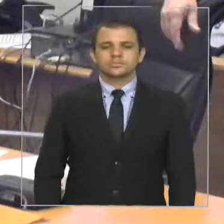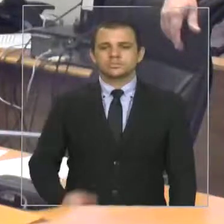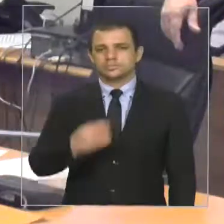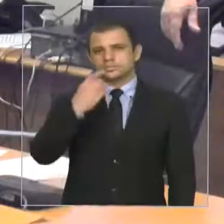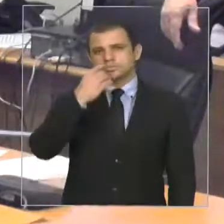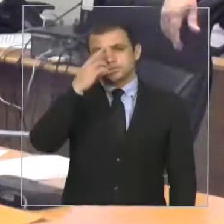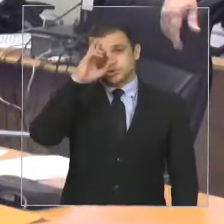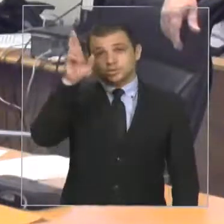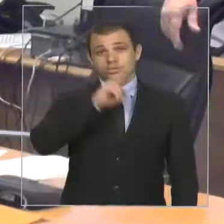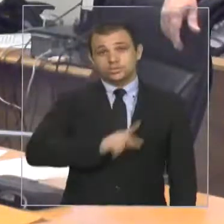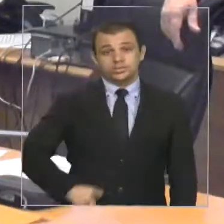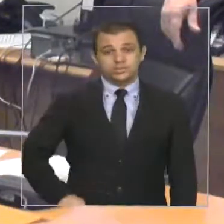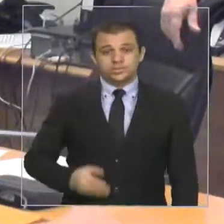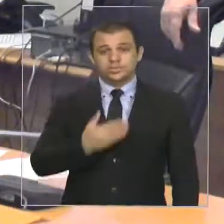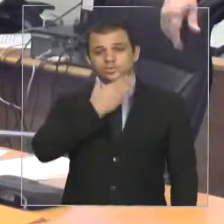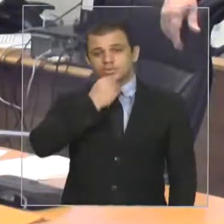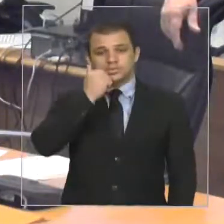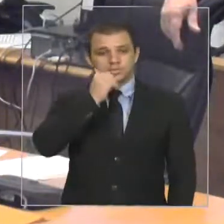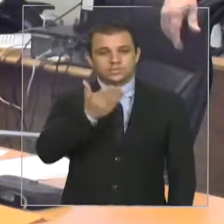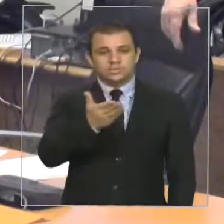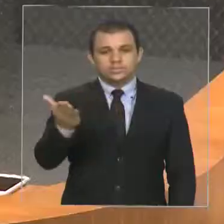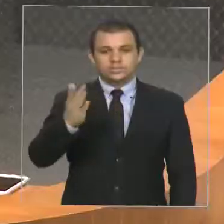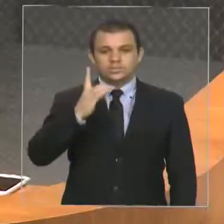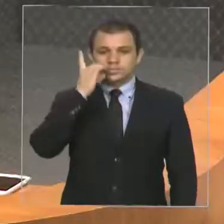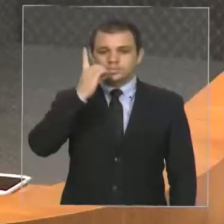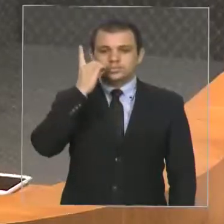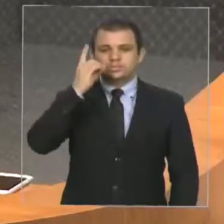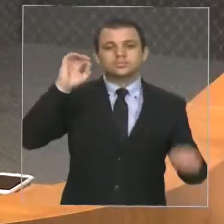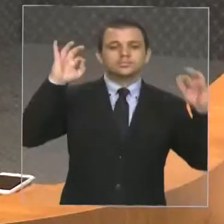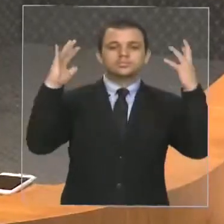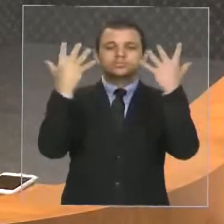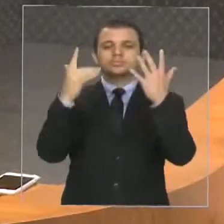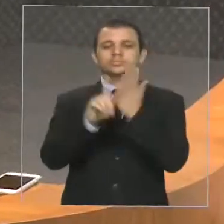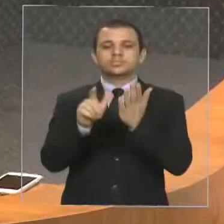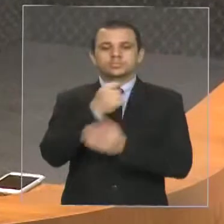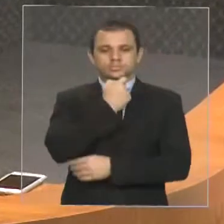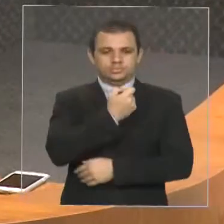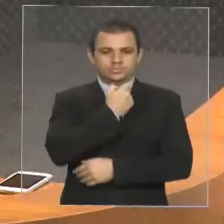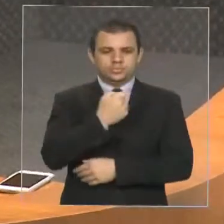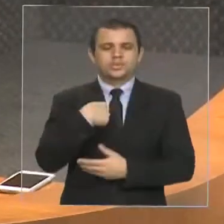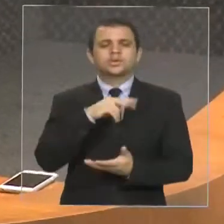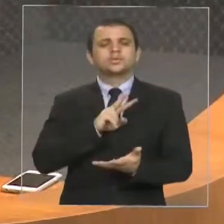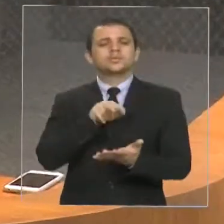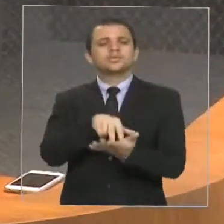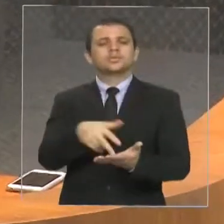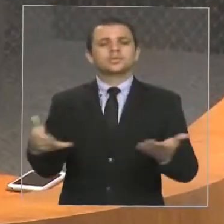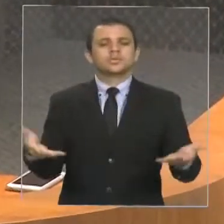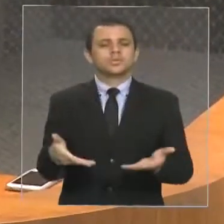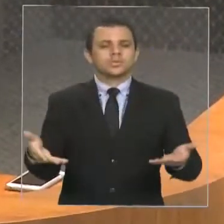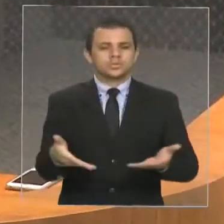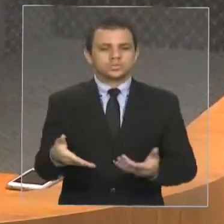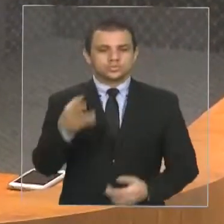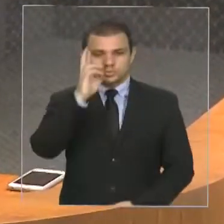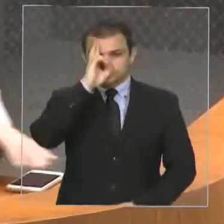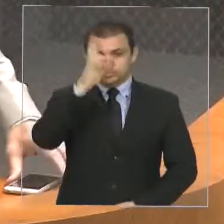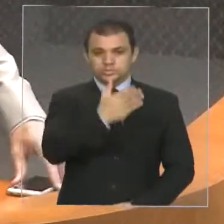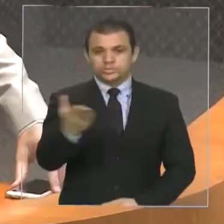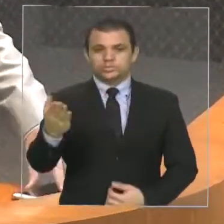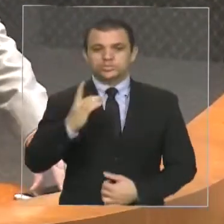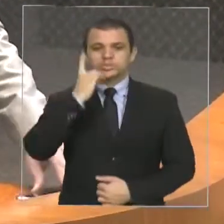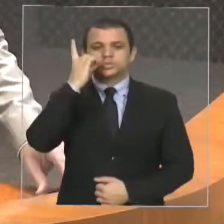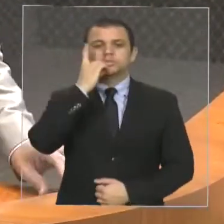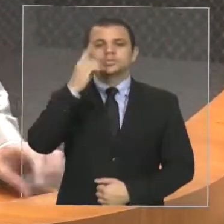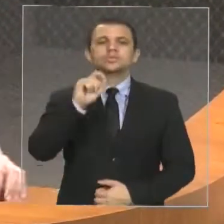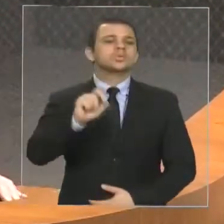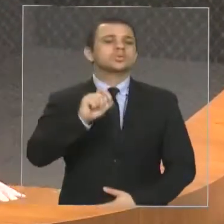Senhor presidente, senhoras e senhores deputados, galeria, imprensa, o que me traz aqui hoje, senhores deputados, é